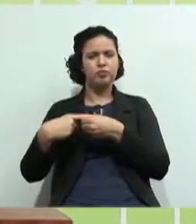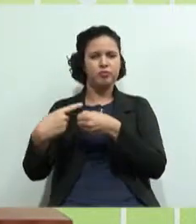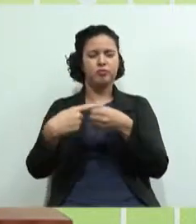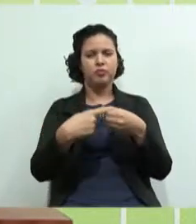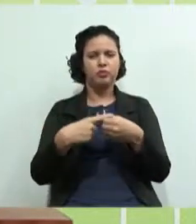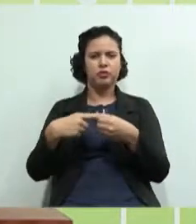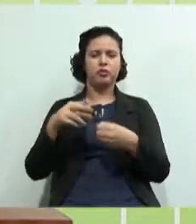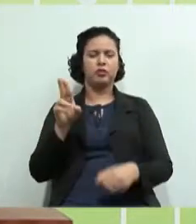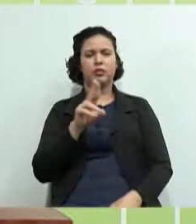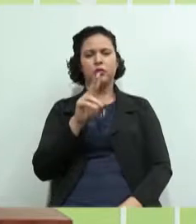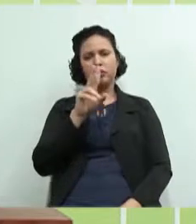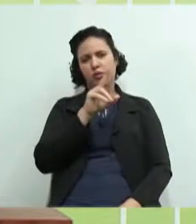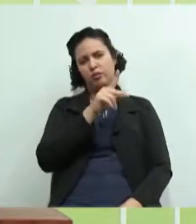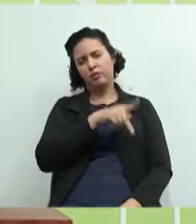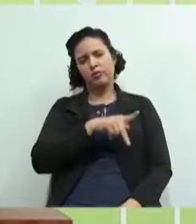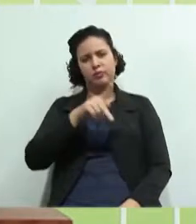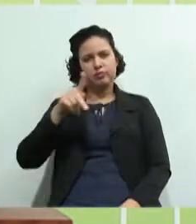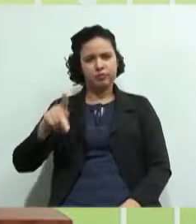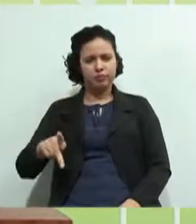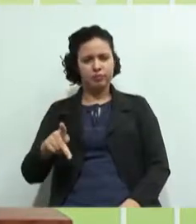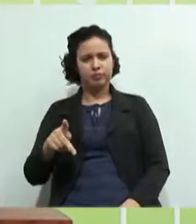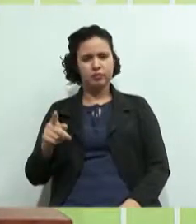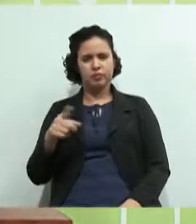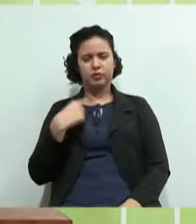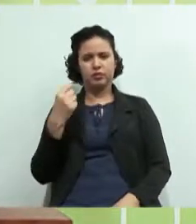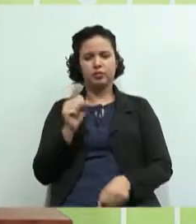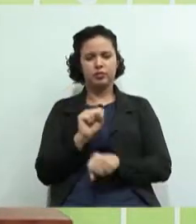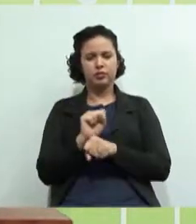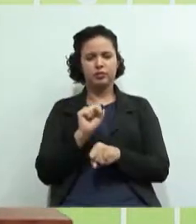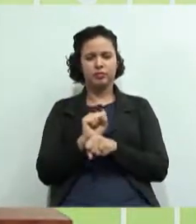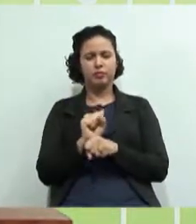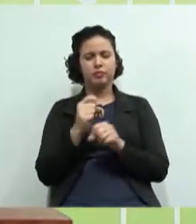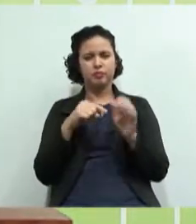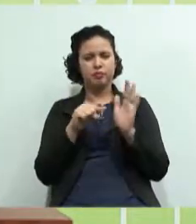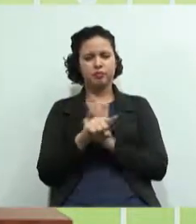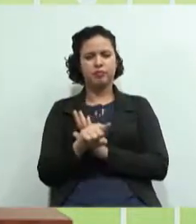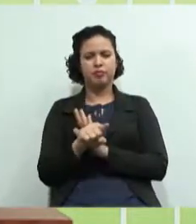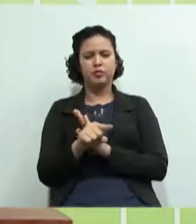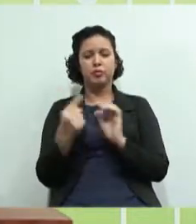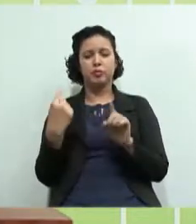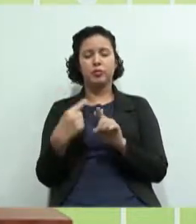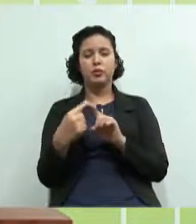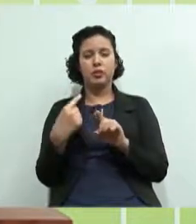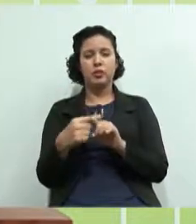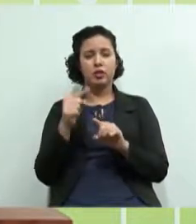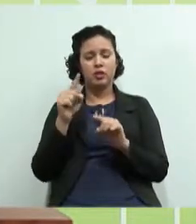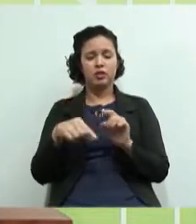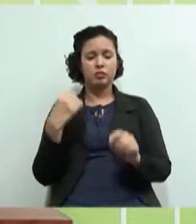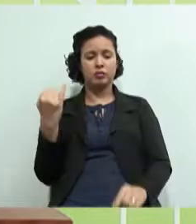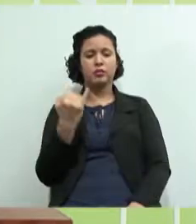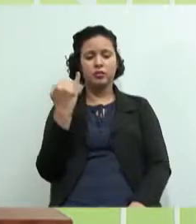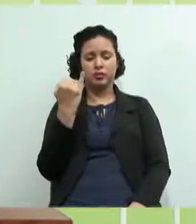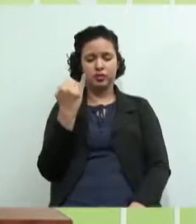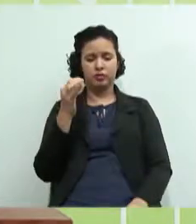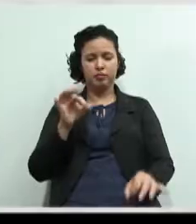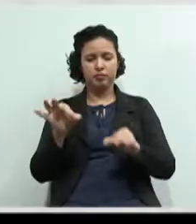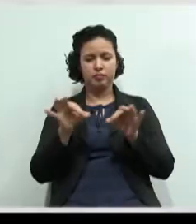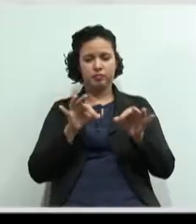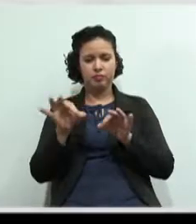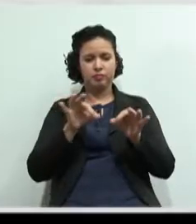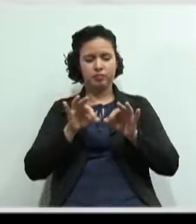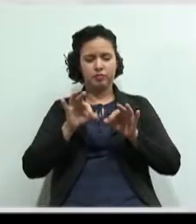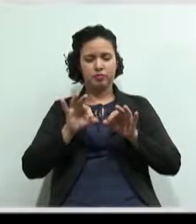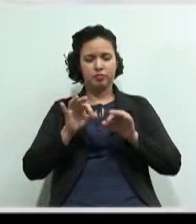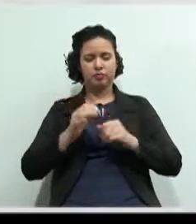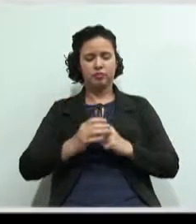do professor, o nome de um aluno que dê um alô. Nós estamos aqui. E aí eu te faço uma pergunta. Por que é importante planejar? Coloca aqui na tela que eu vou te